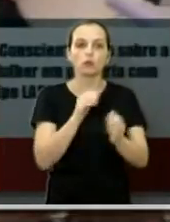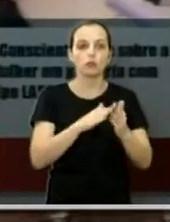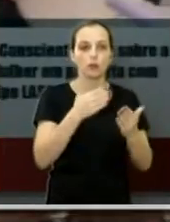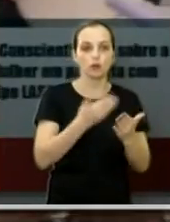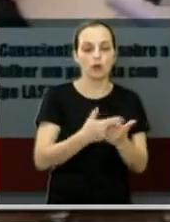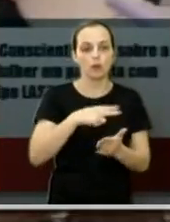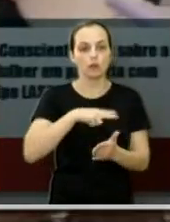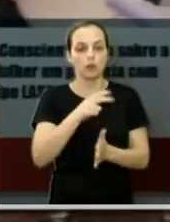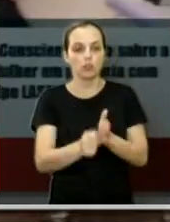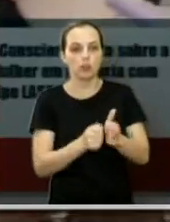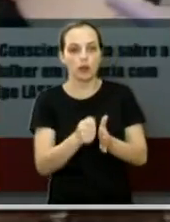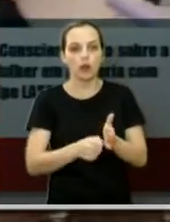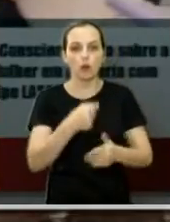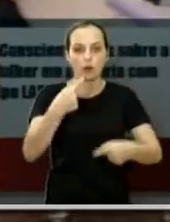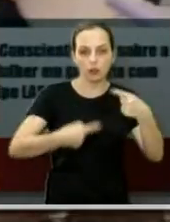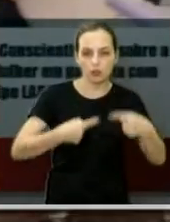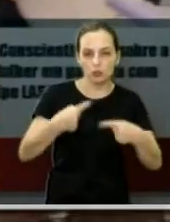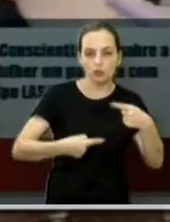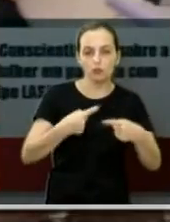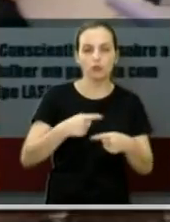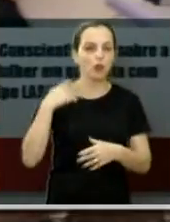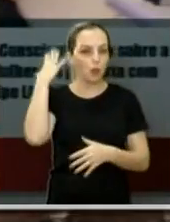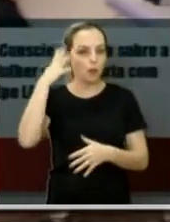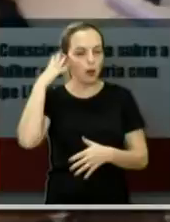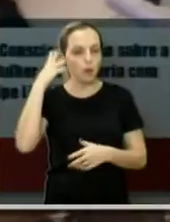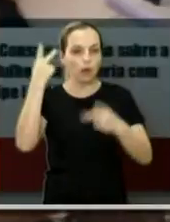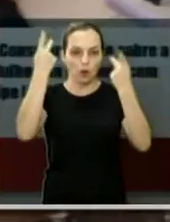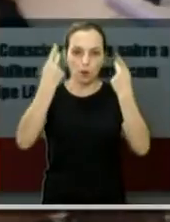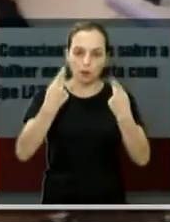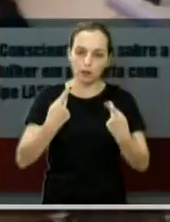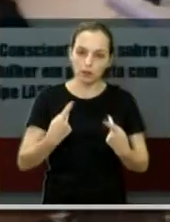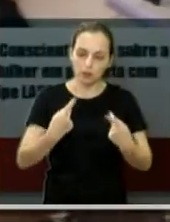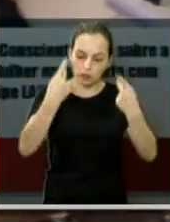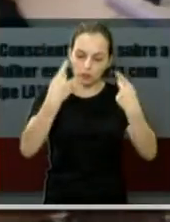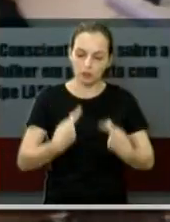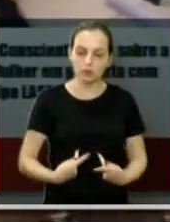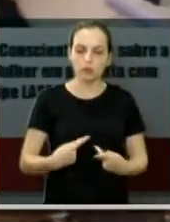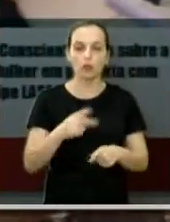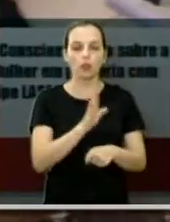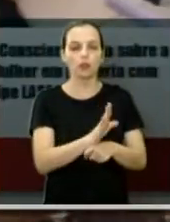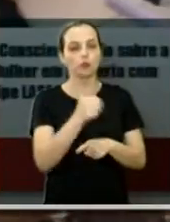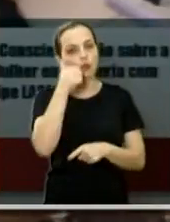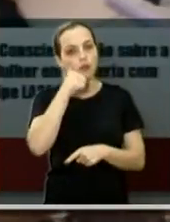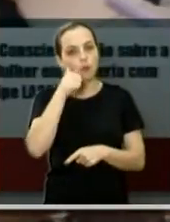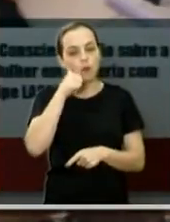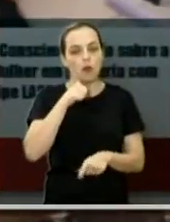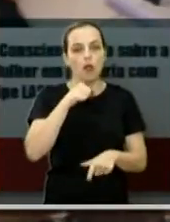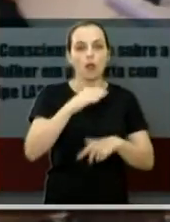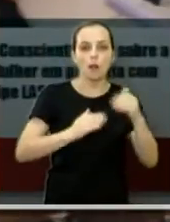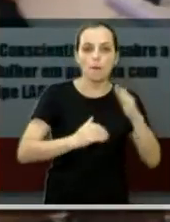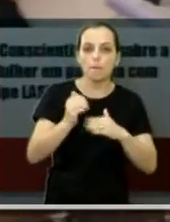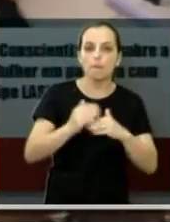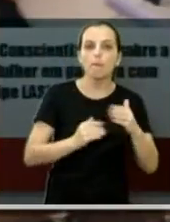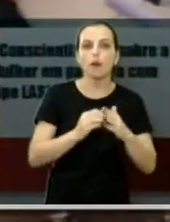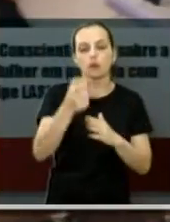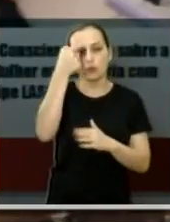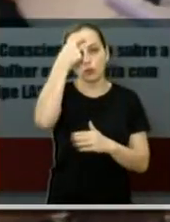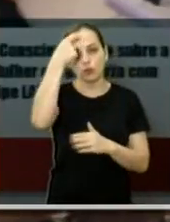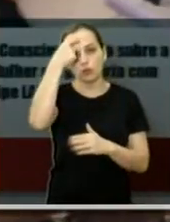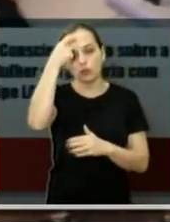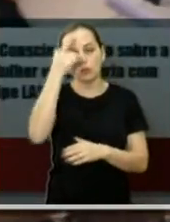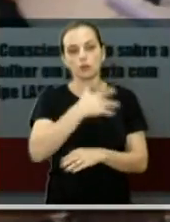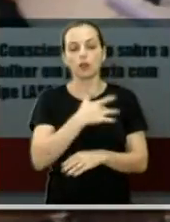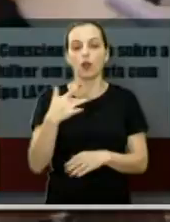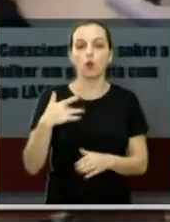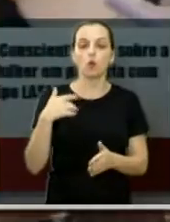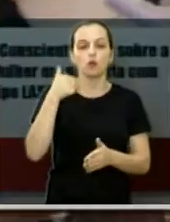fazer debates. Aí também tem nossa palestra sobre a humanização no atendimento da mulher. Atividade também de conscientização sobre saúde da